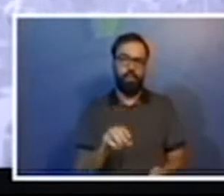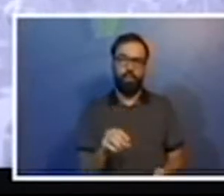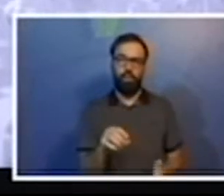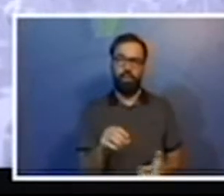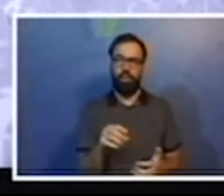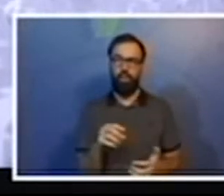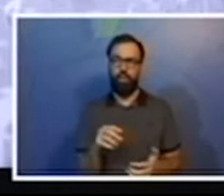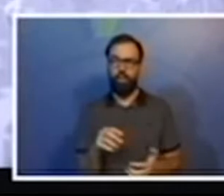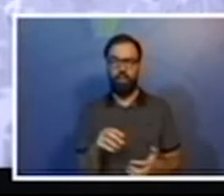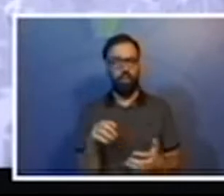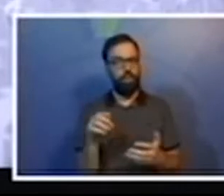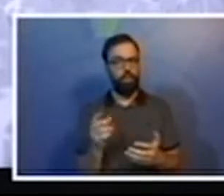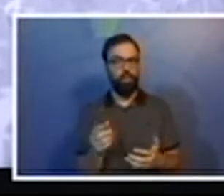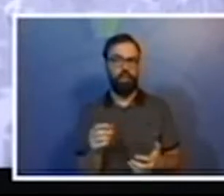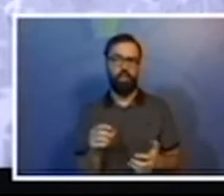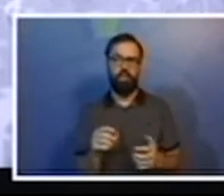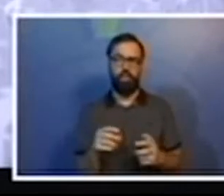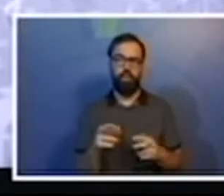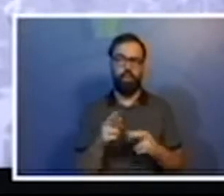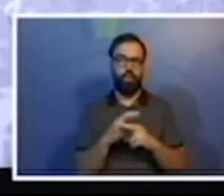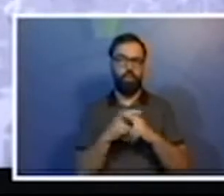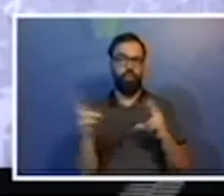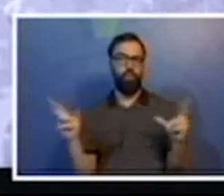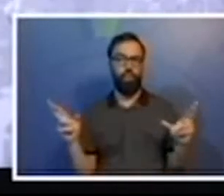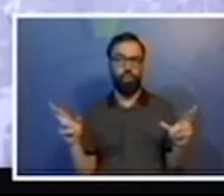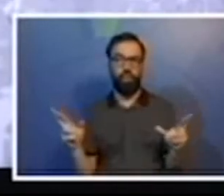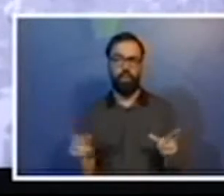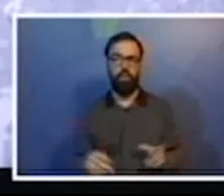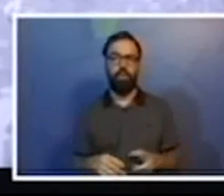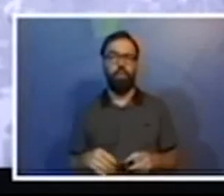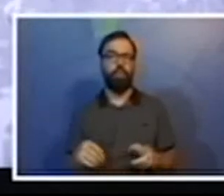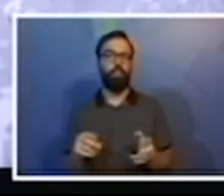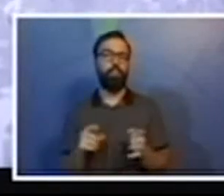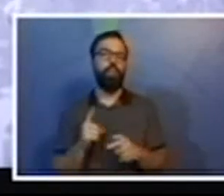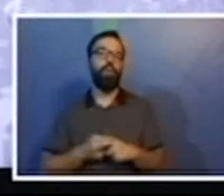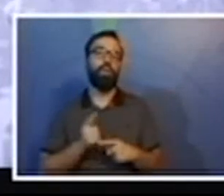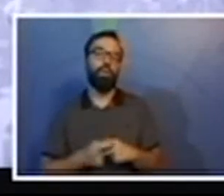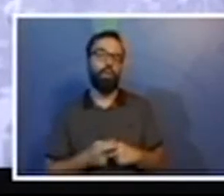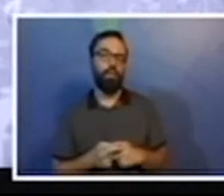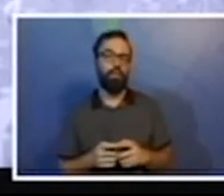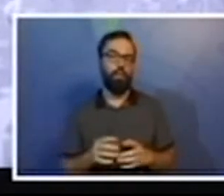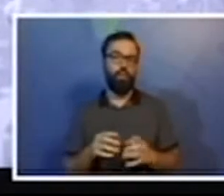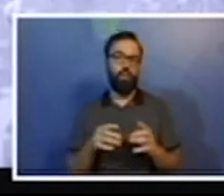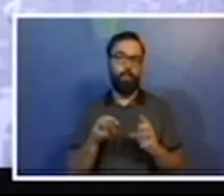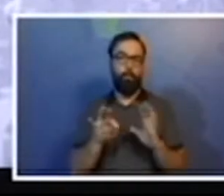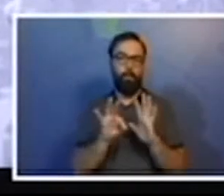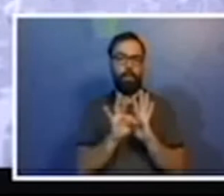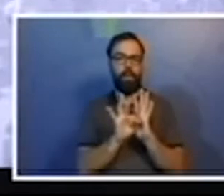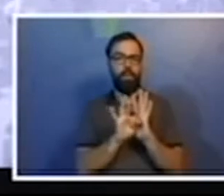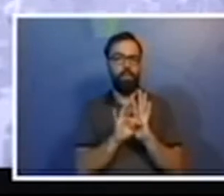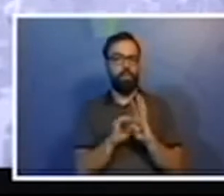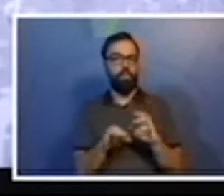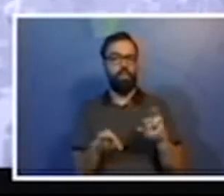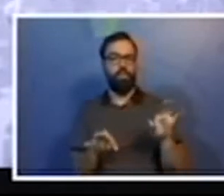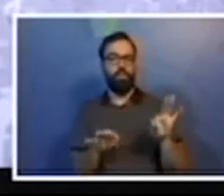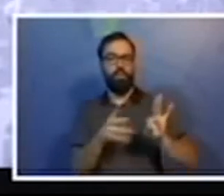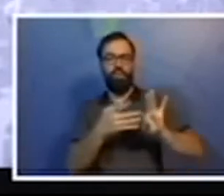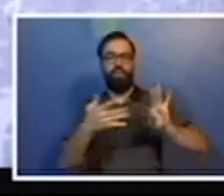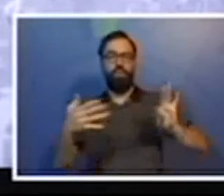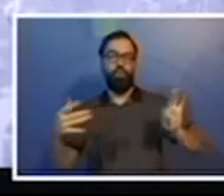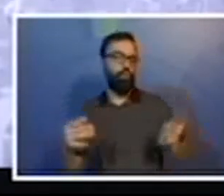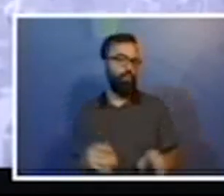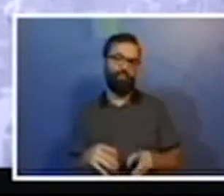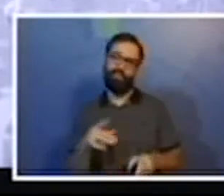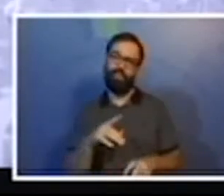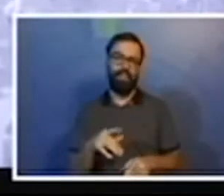sentido de não ter um fruto ao seu redor é bom a Como eu disse são florestas geralmente com árvores muito